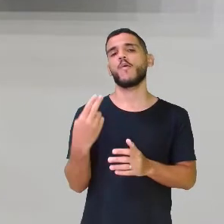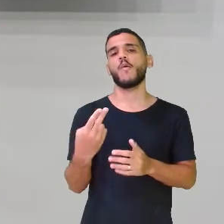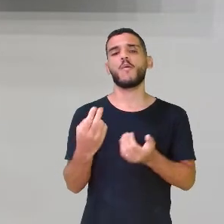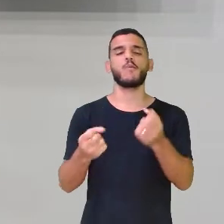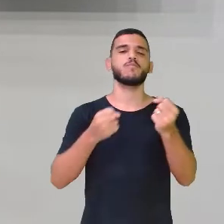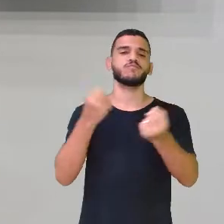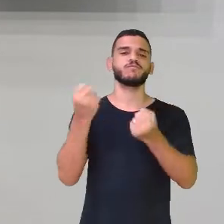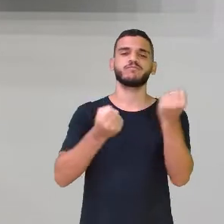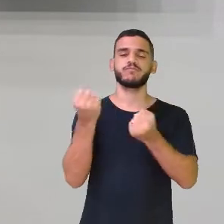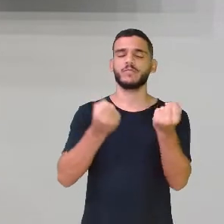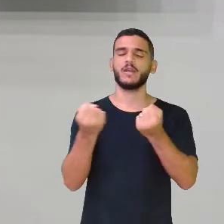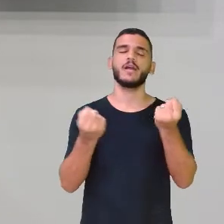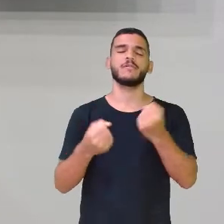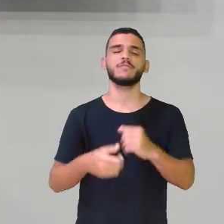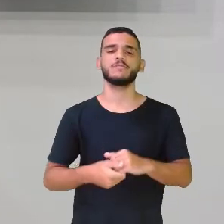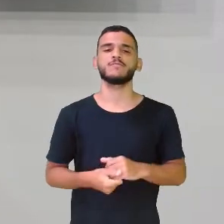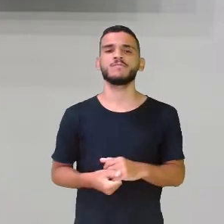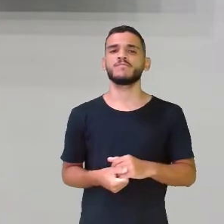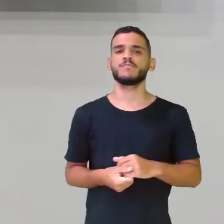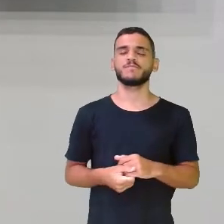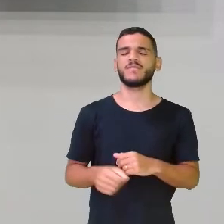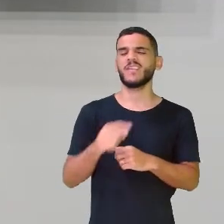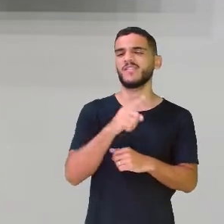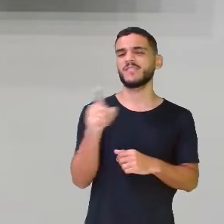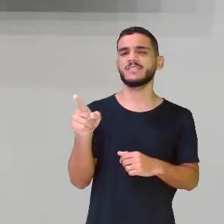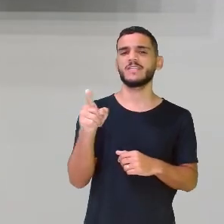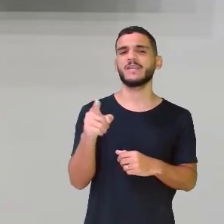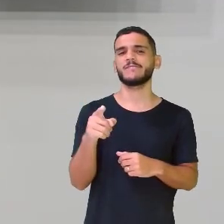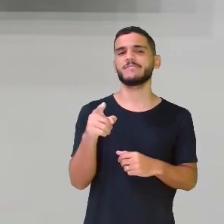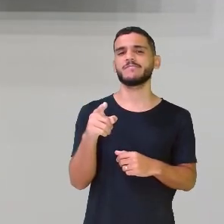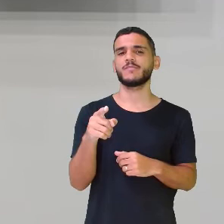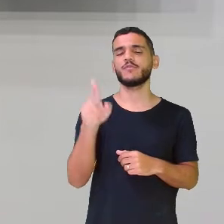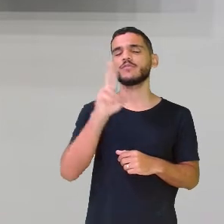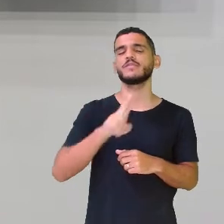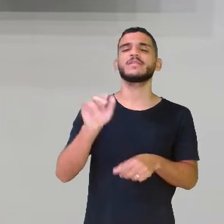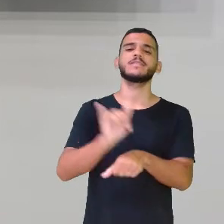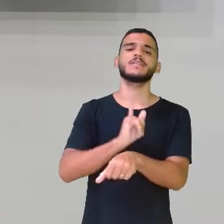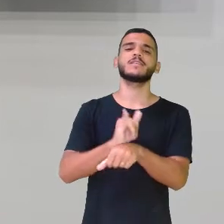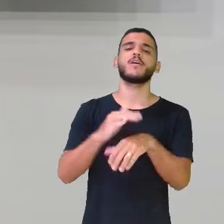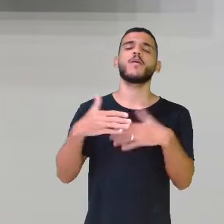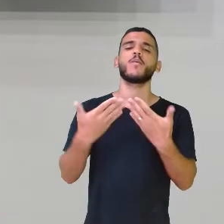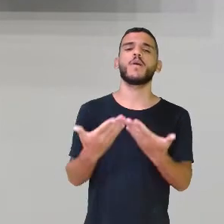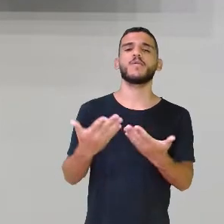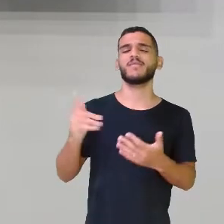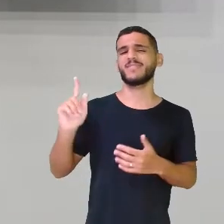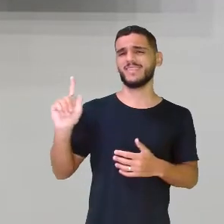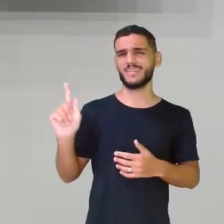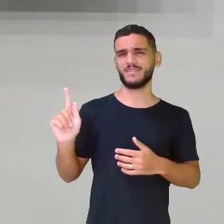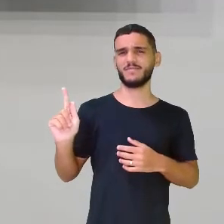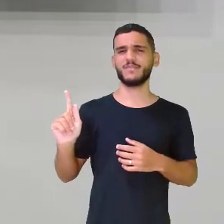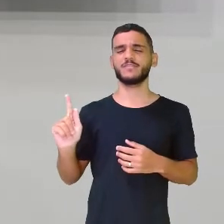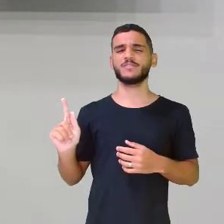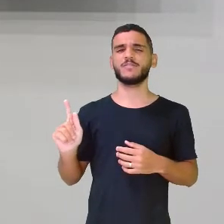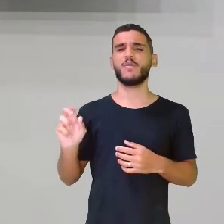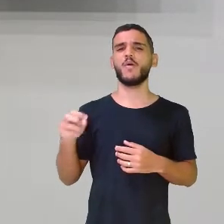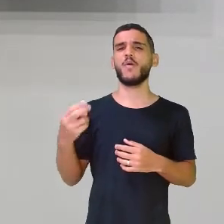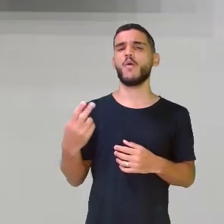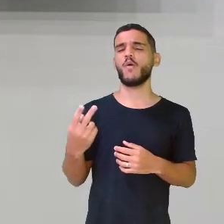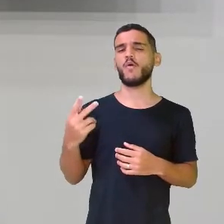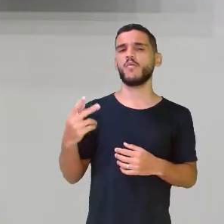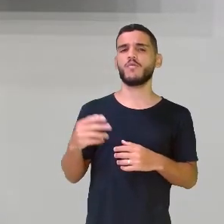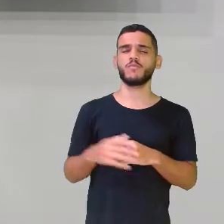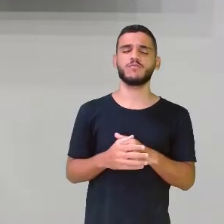peso de um ônibus, você mediria em gramas? Claro que não, né? Você utilizaria